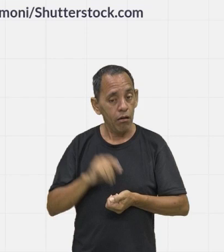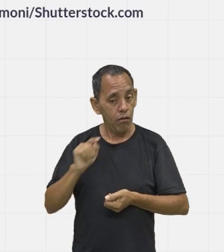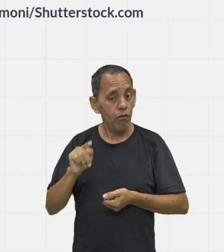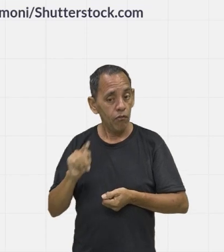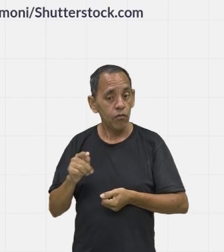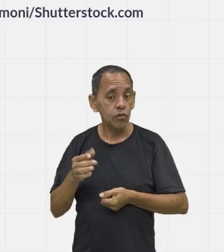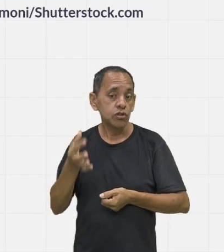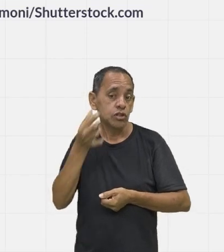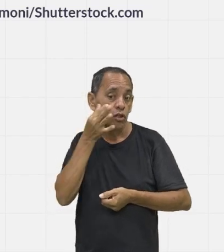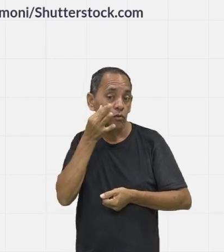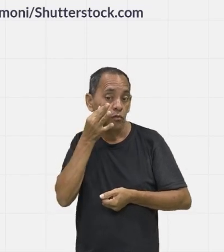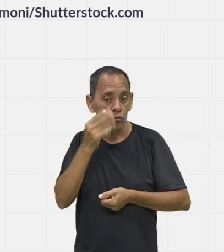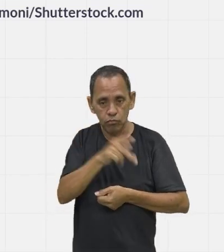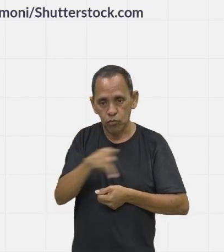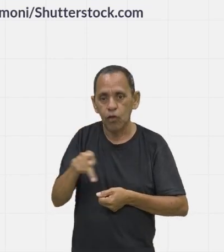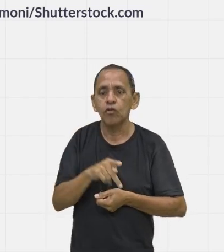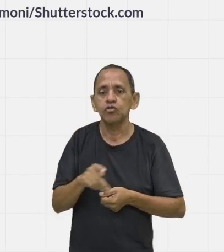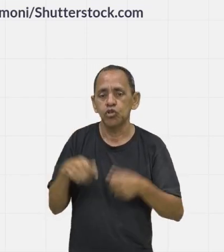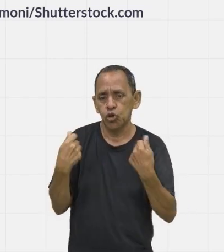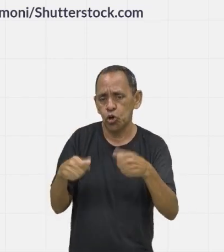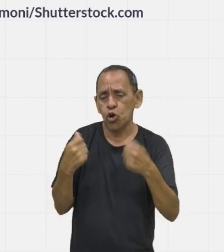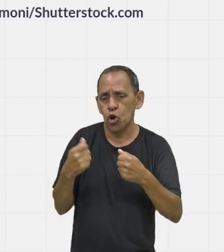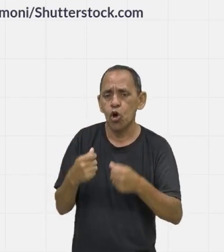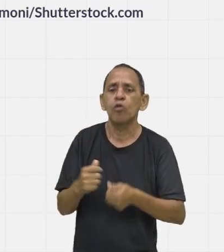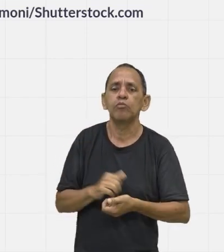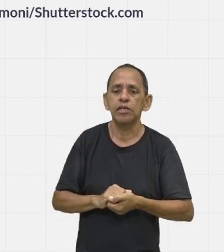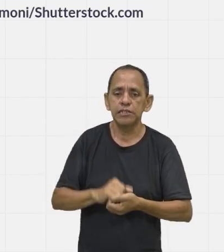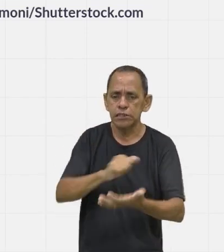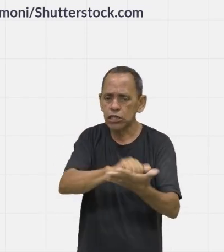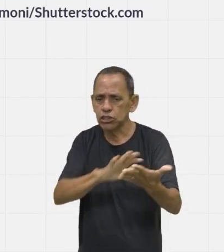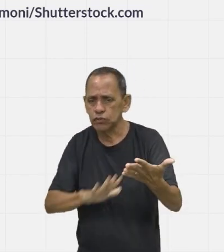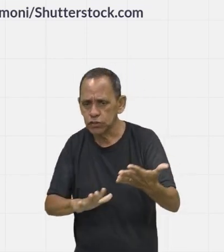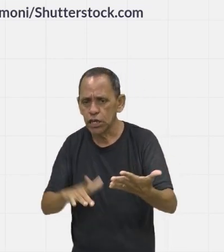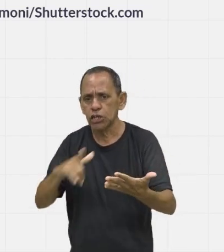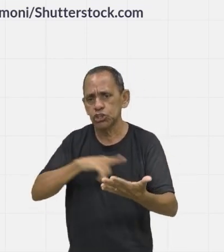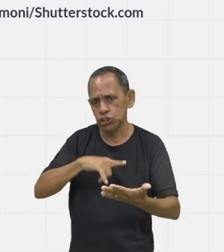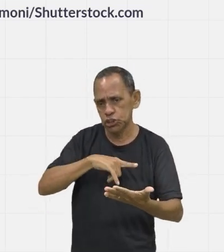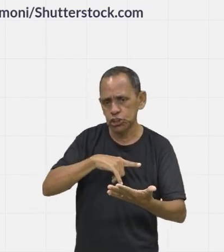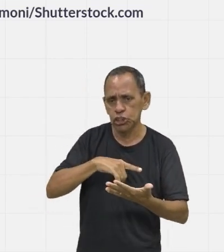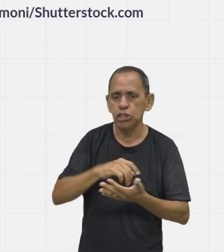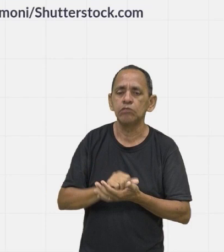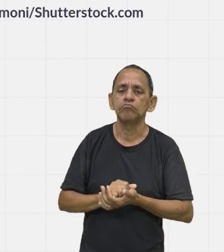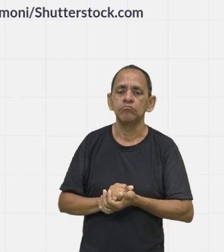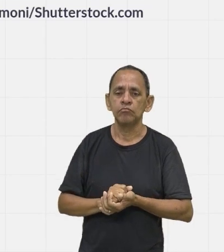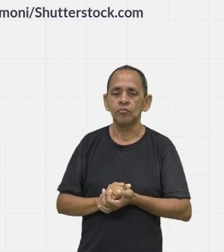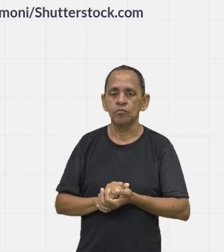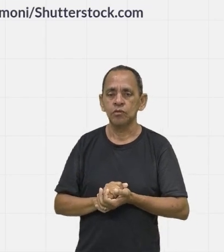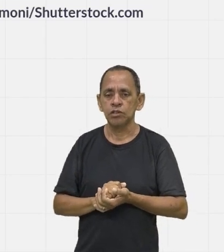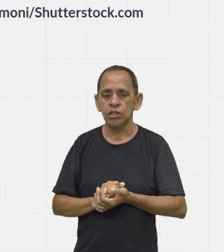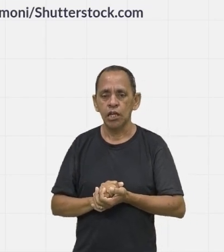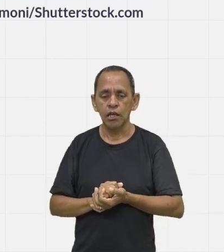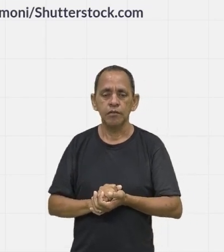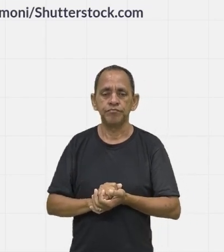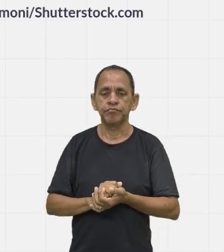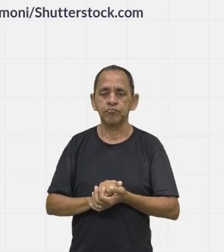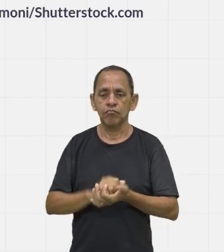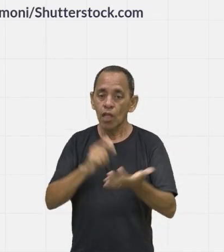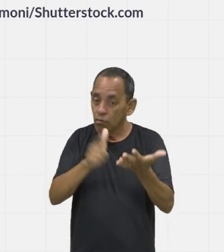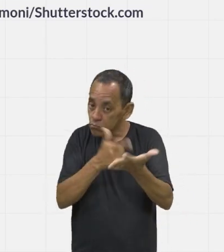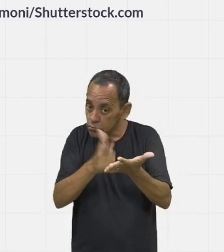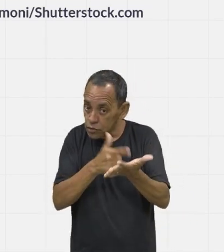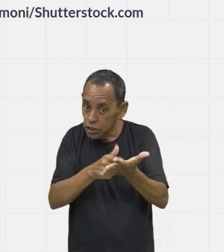com o nosso aluno, fazendo a aplicação da atividade, que é um caderno de exercício que a gente envia junto com o